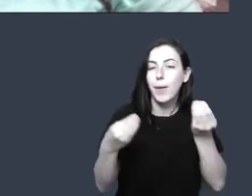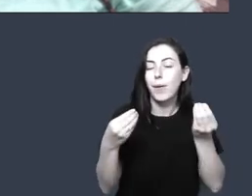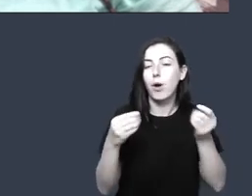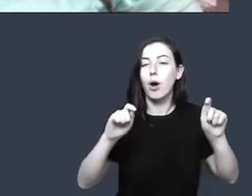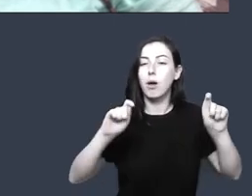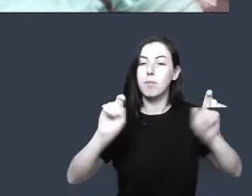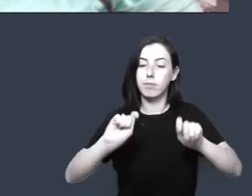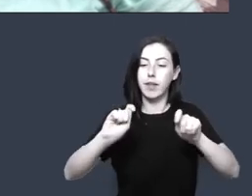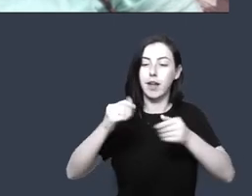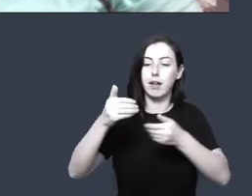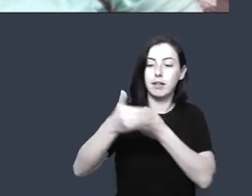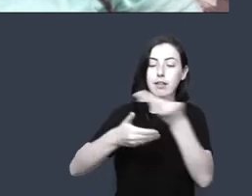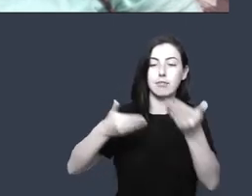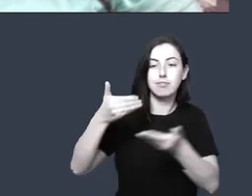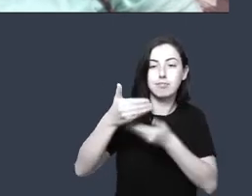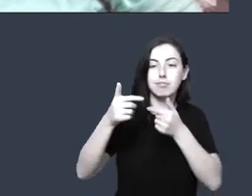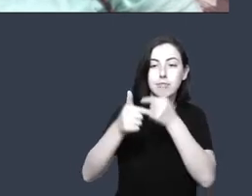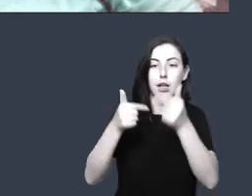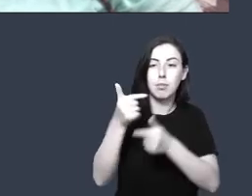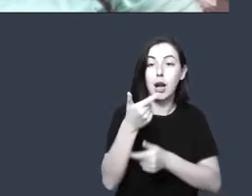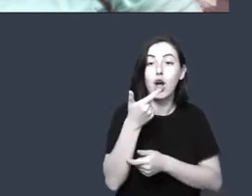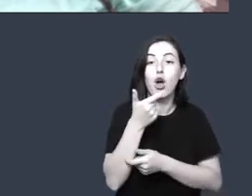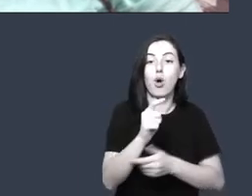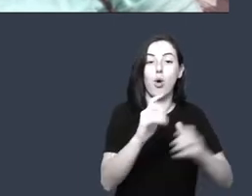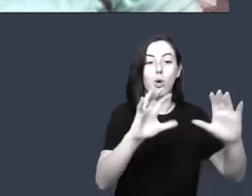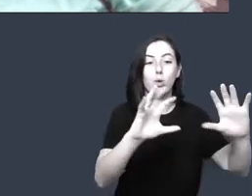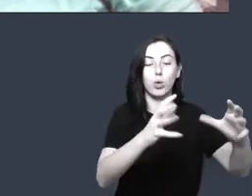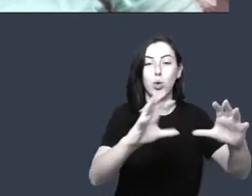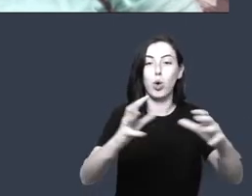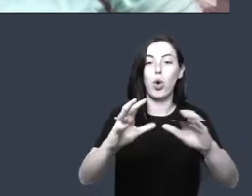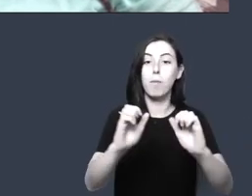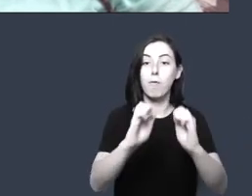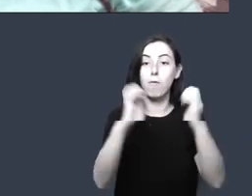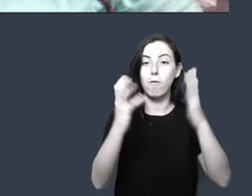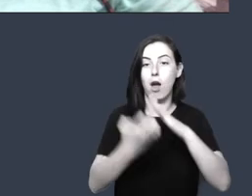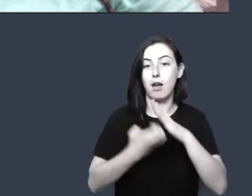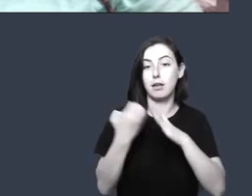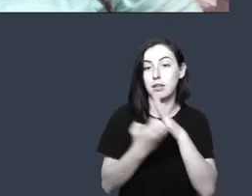com outros grupos, não só dentro da empresa, como fora da empresa, né?